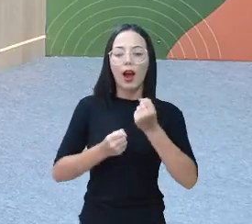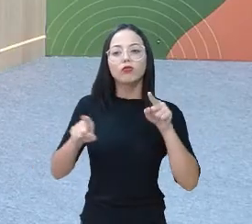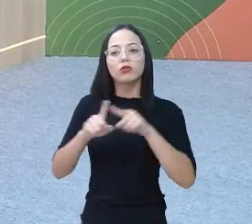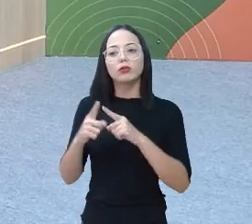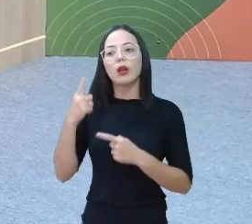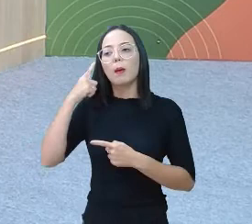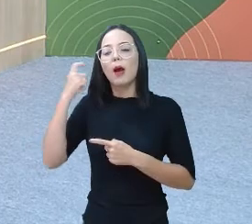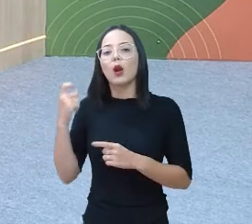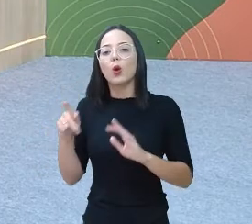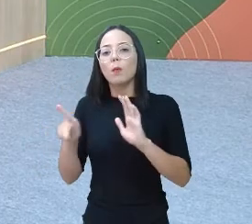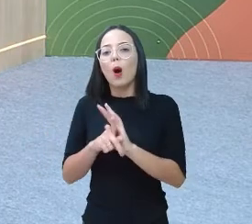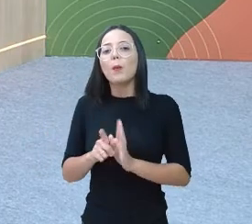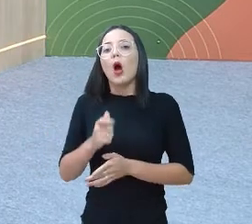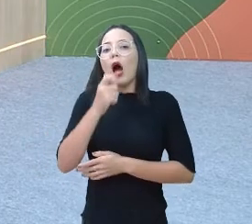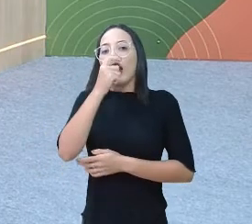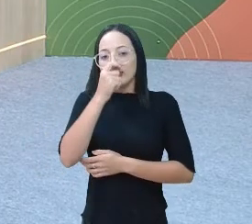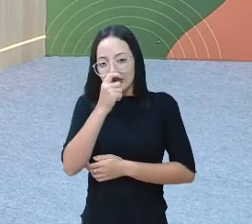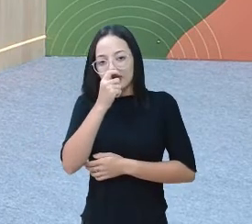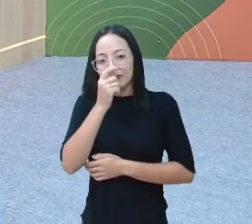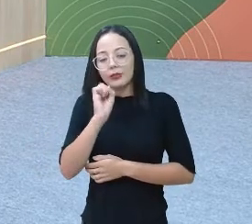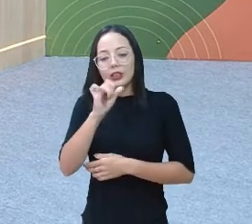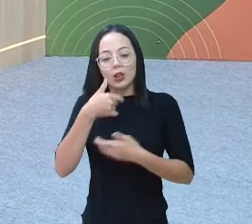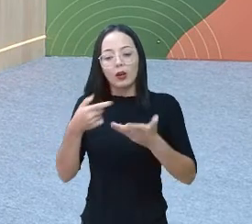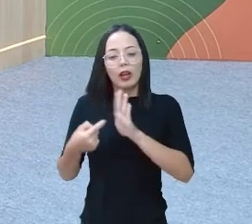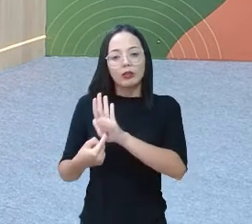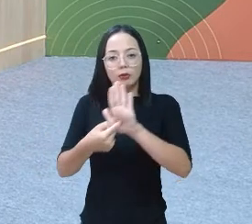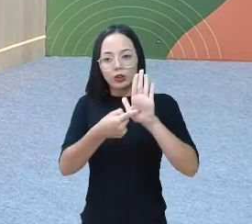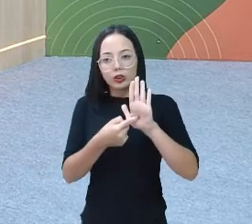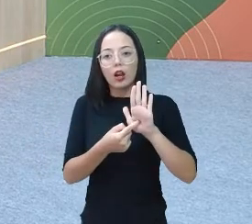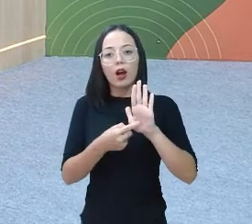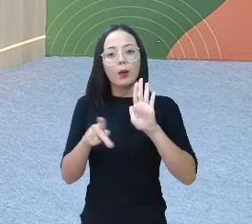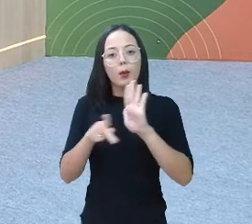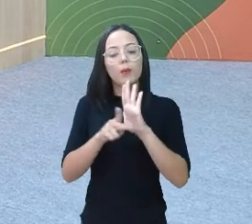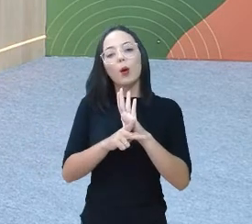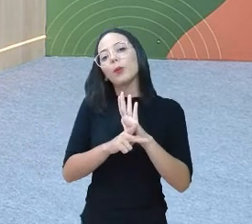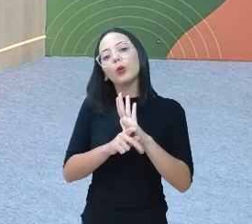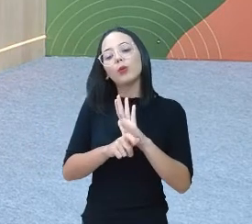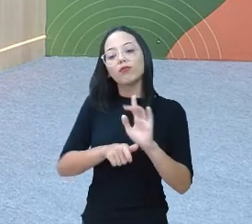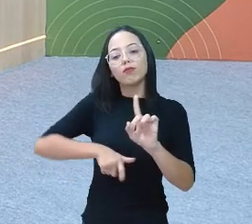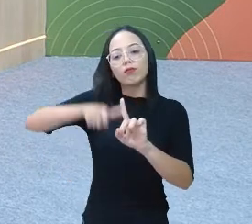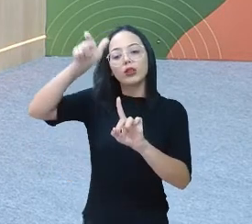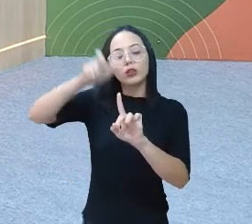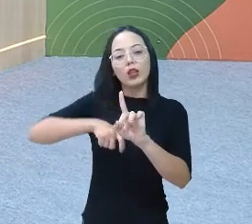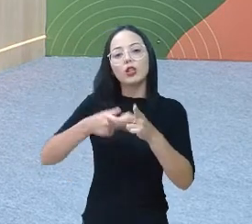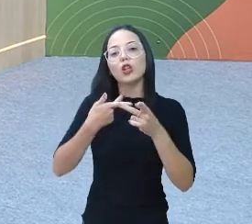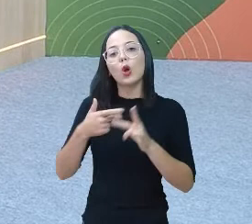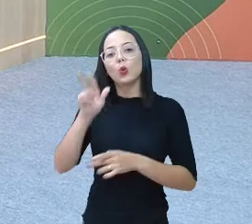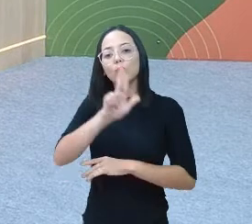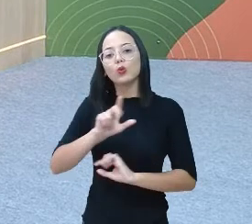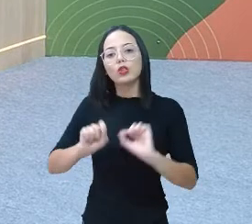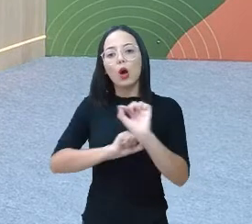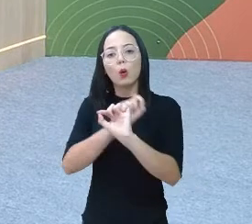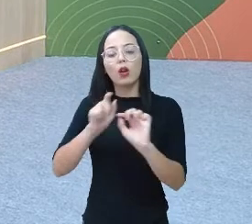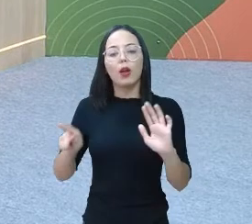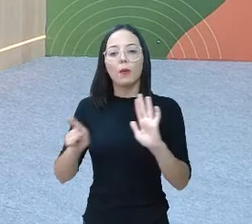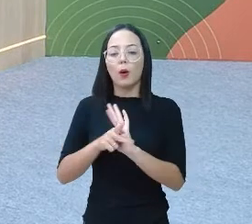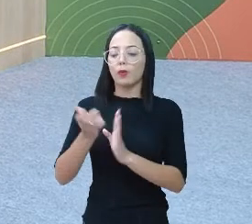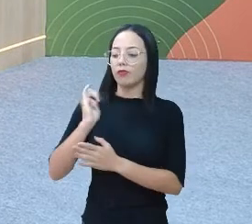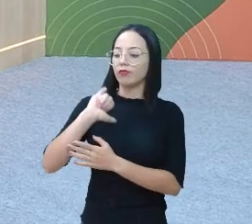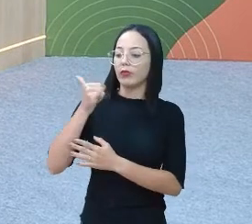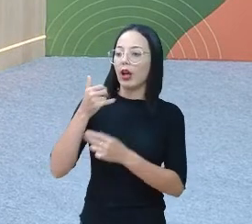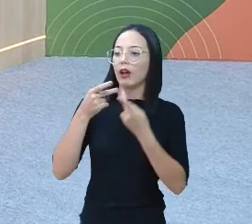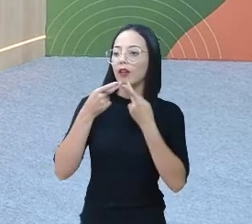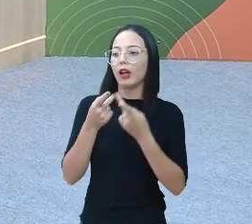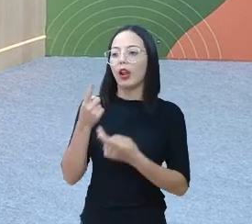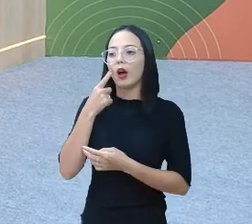de espirro, por exemplo, se eu quero sinalizar no texto que uma personagem espirrou, eu posso narrar isso, dizer,